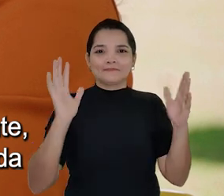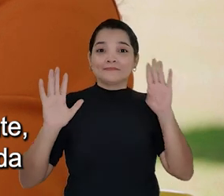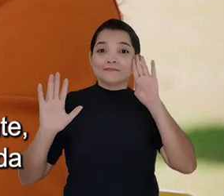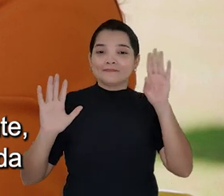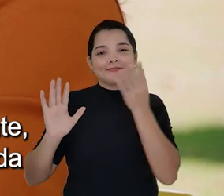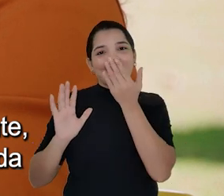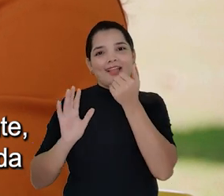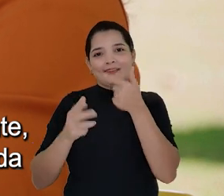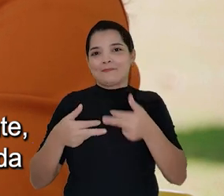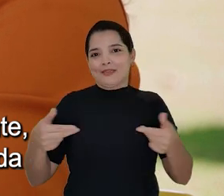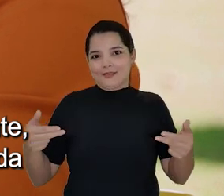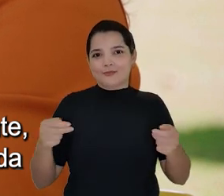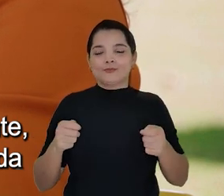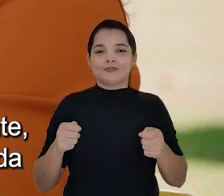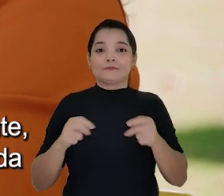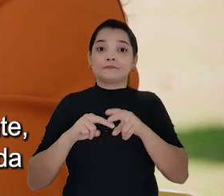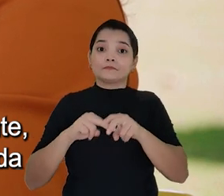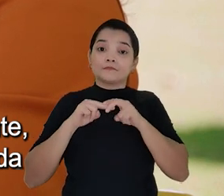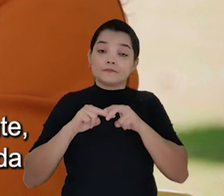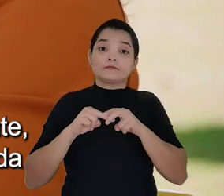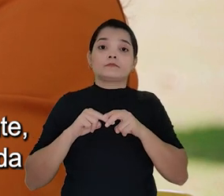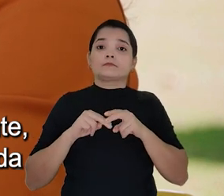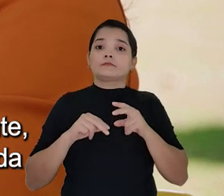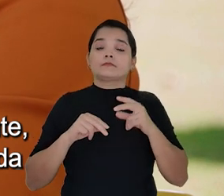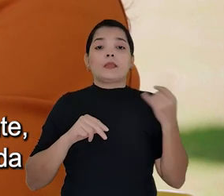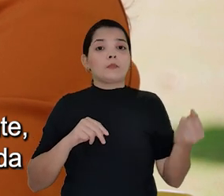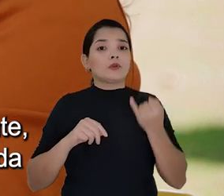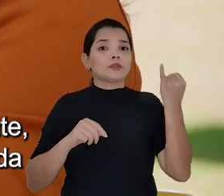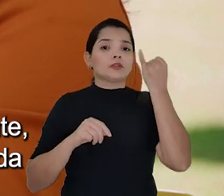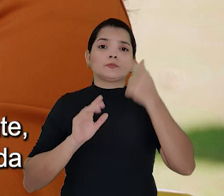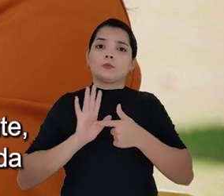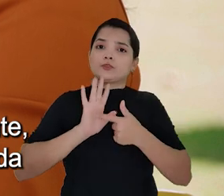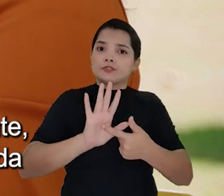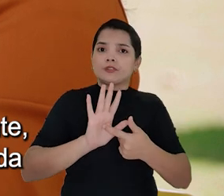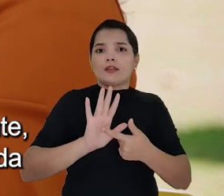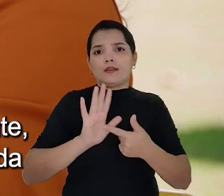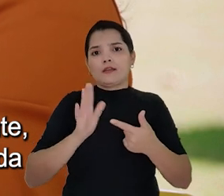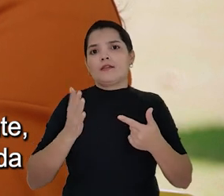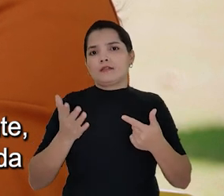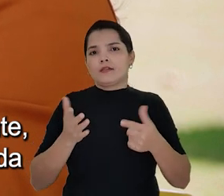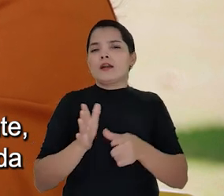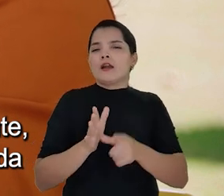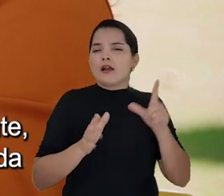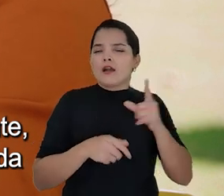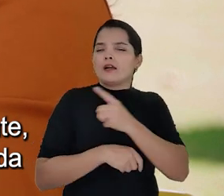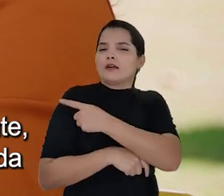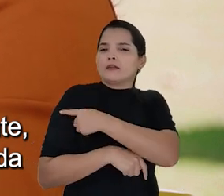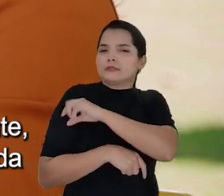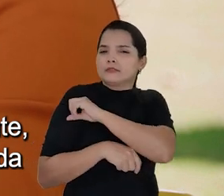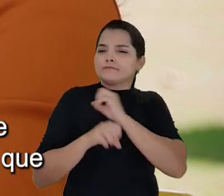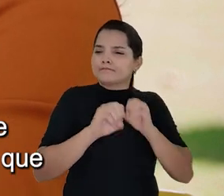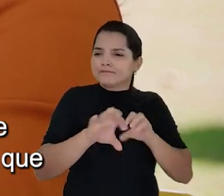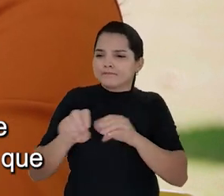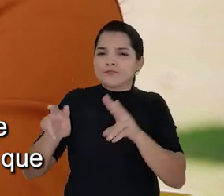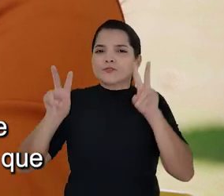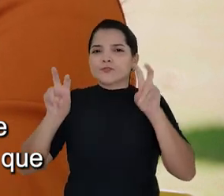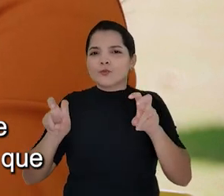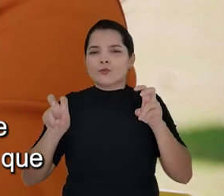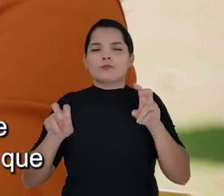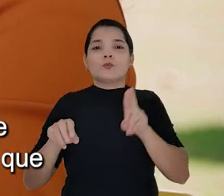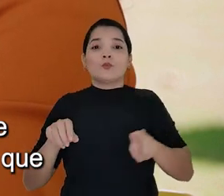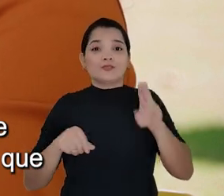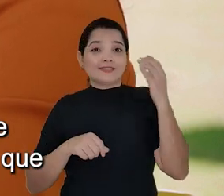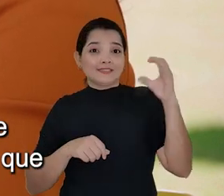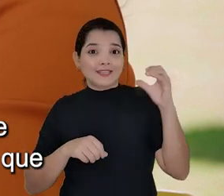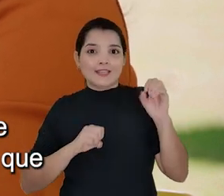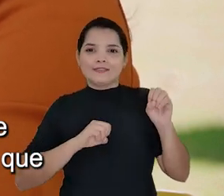alimentos então é importante a gente não só mostrar desde cedo a importância do uso da ciência